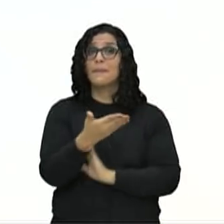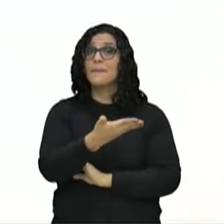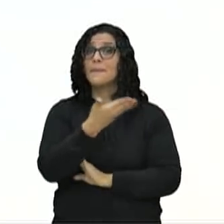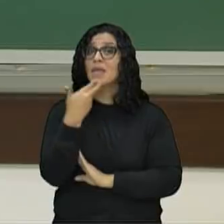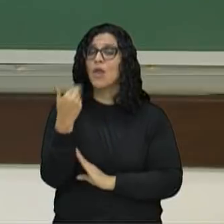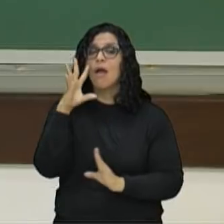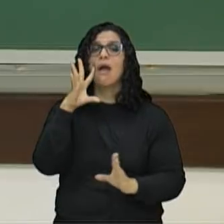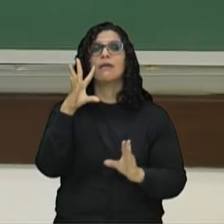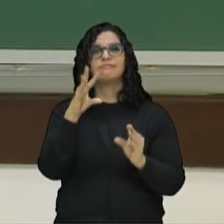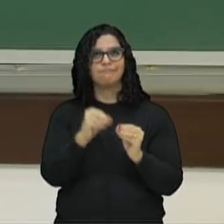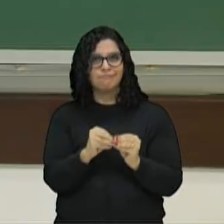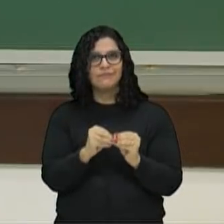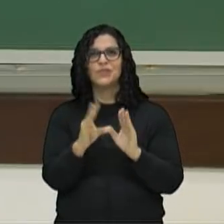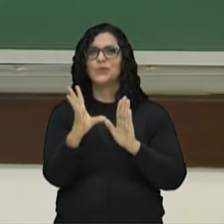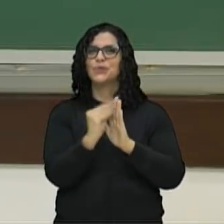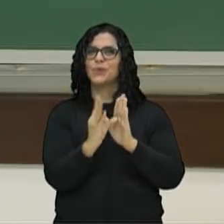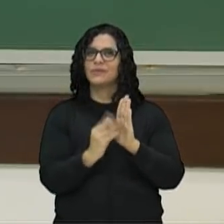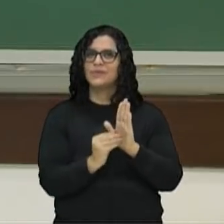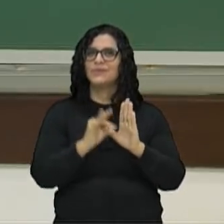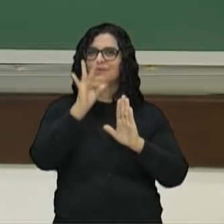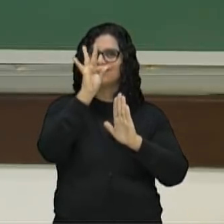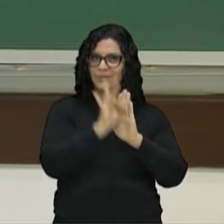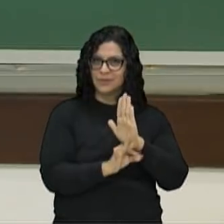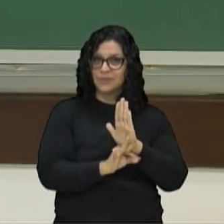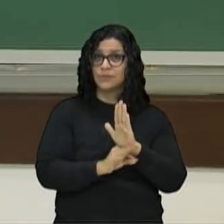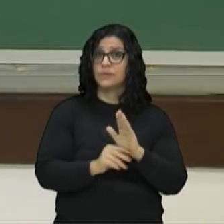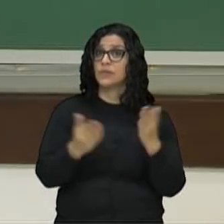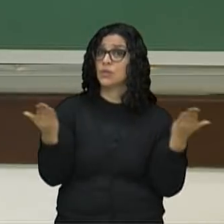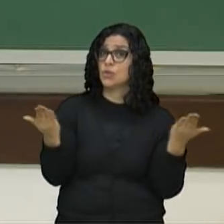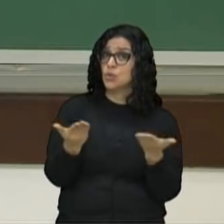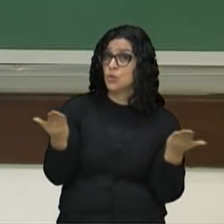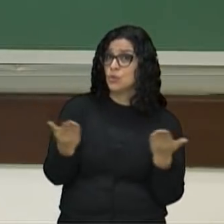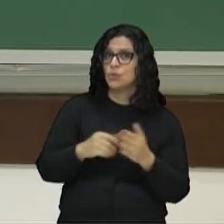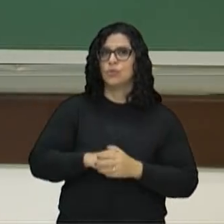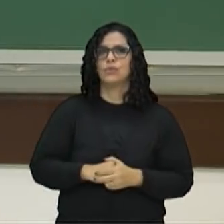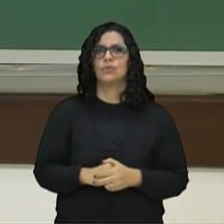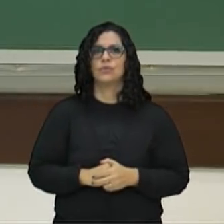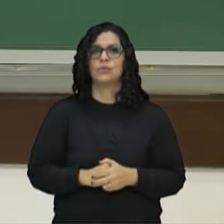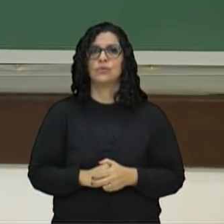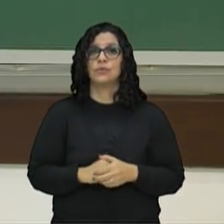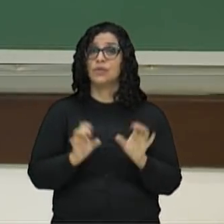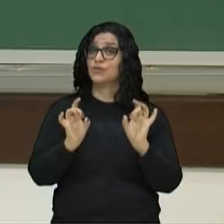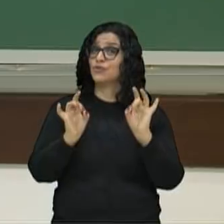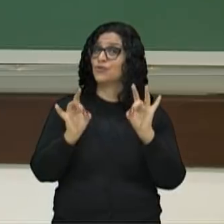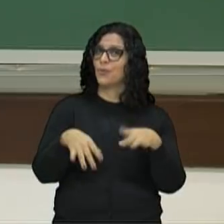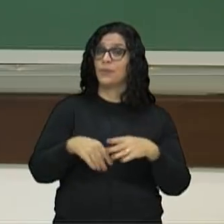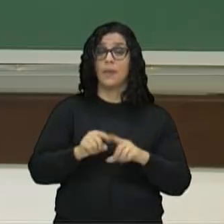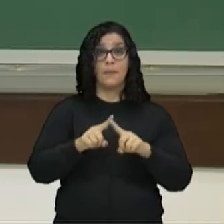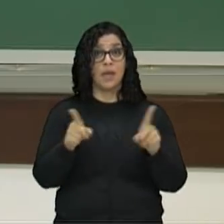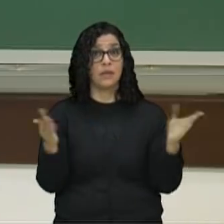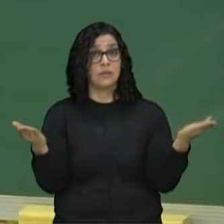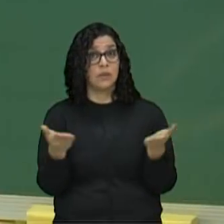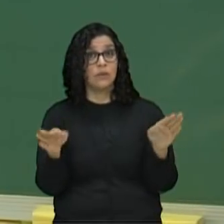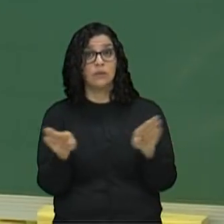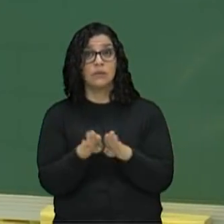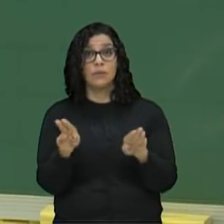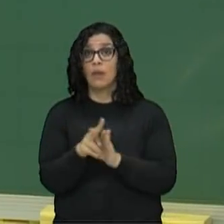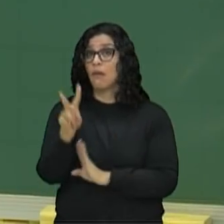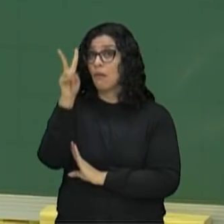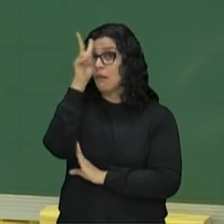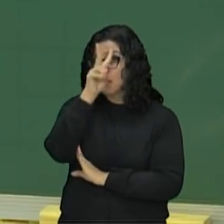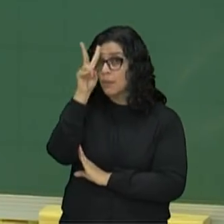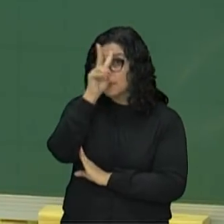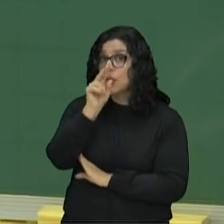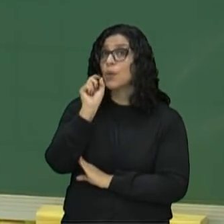melhor compreensão do texto. E por hoje é só, mas eu gostaria de